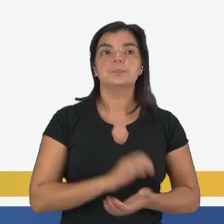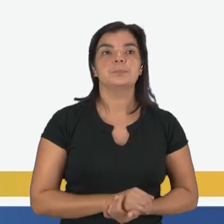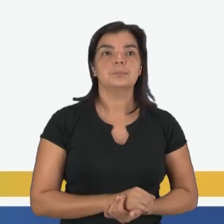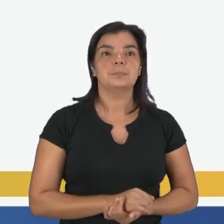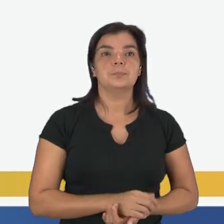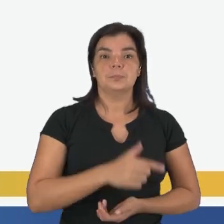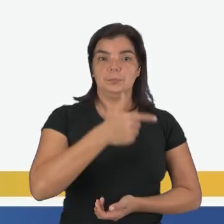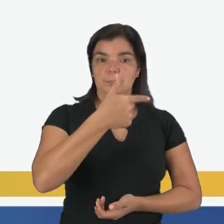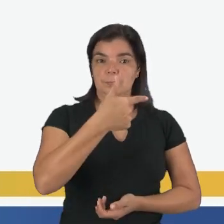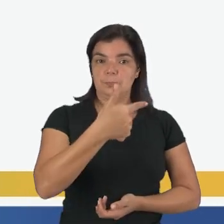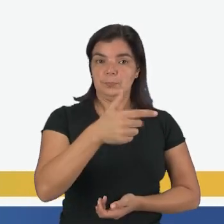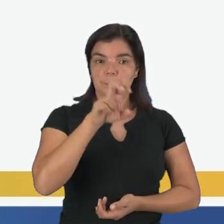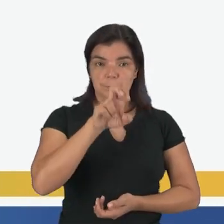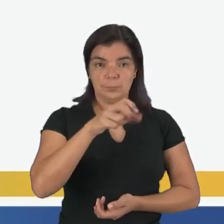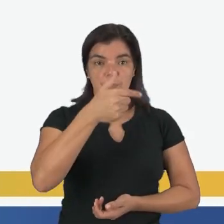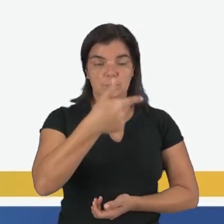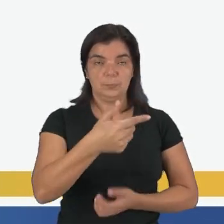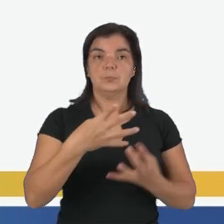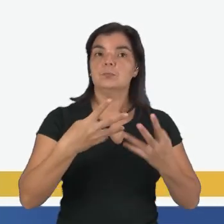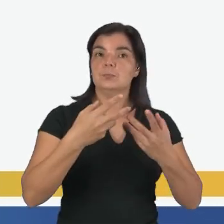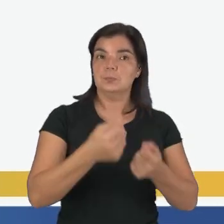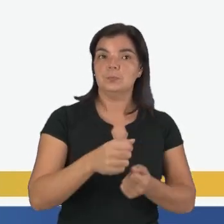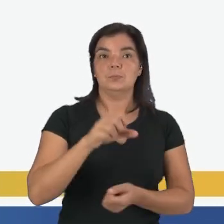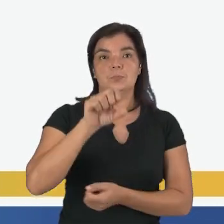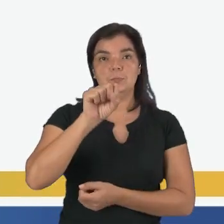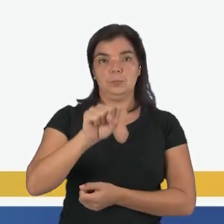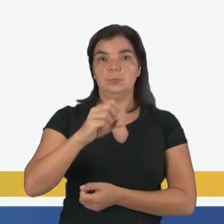forma. 52 inteiro e